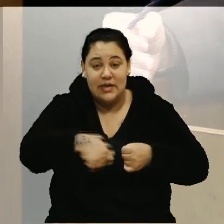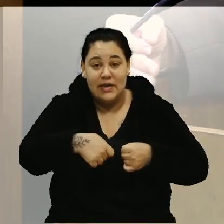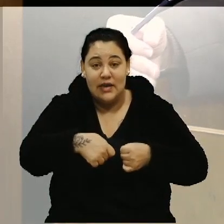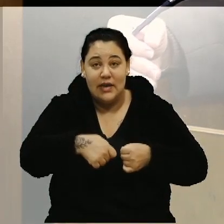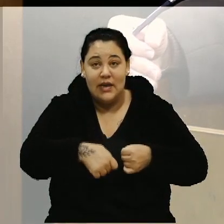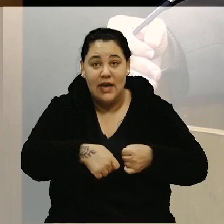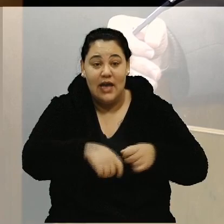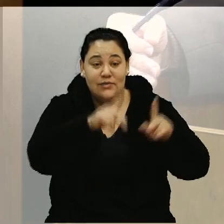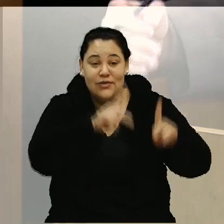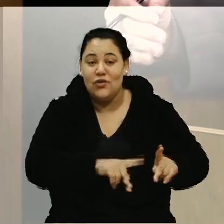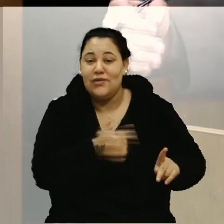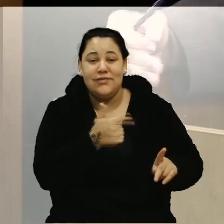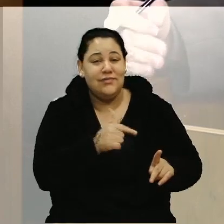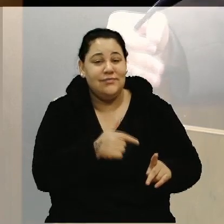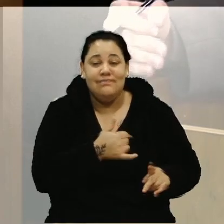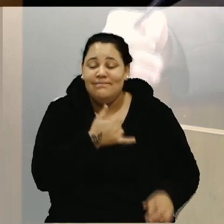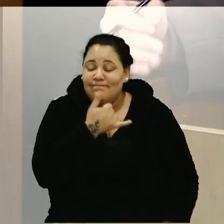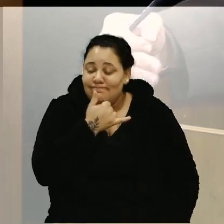têm ânimo,